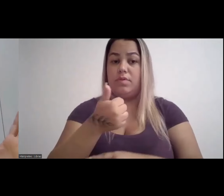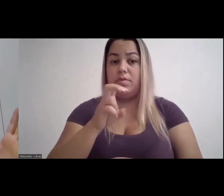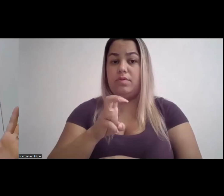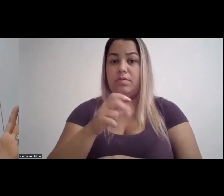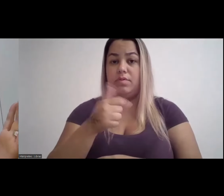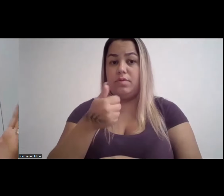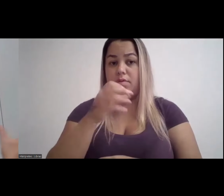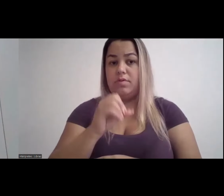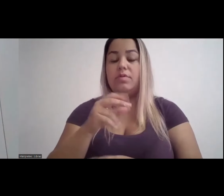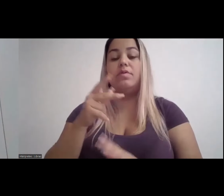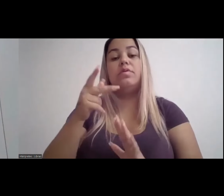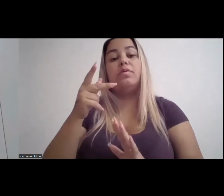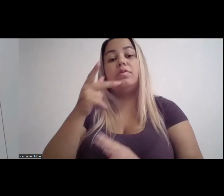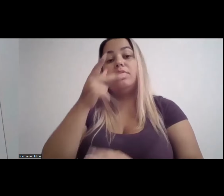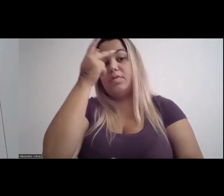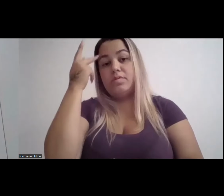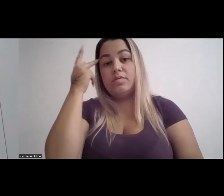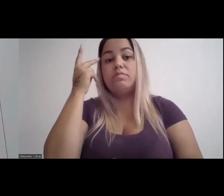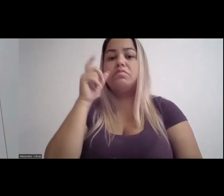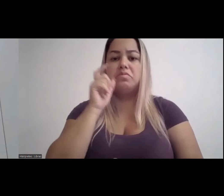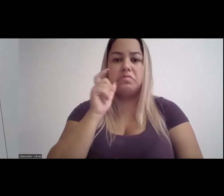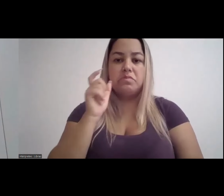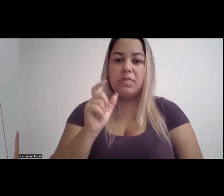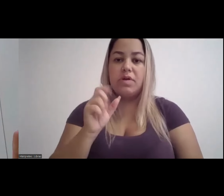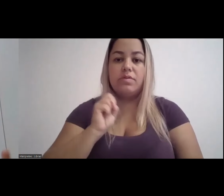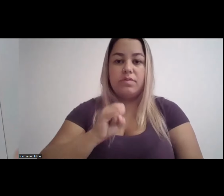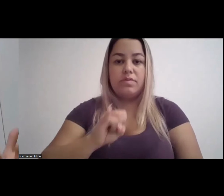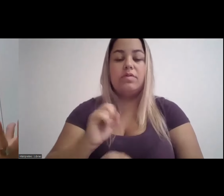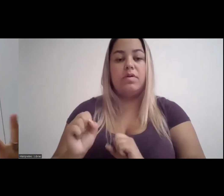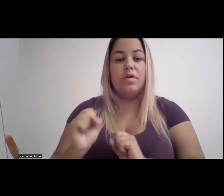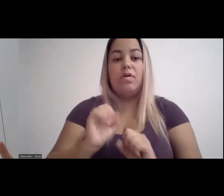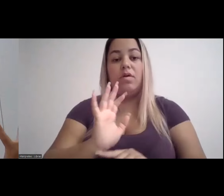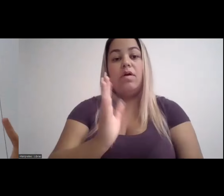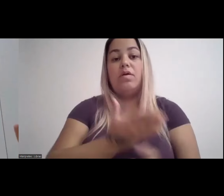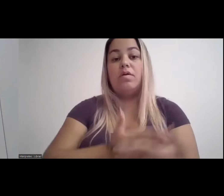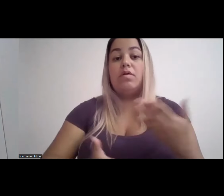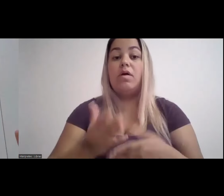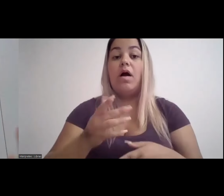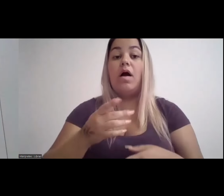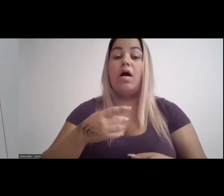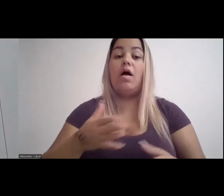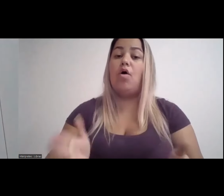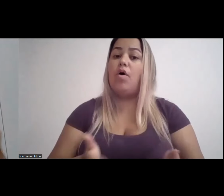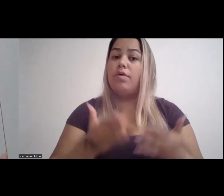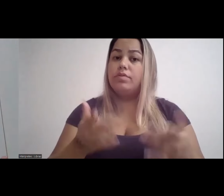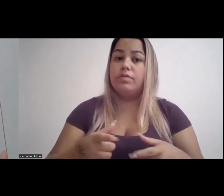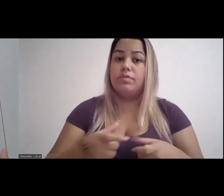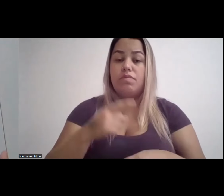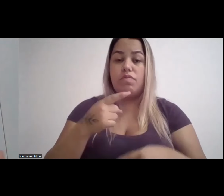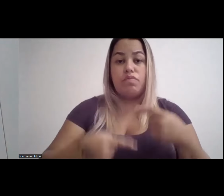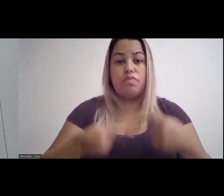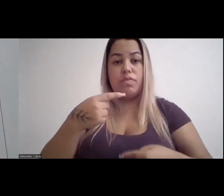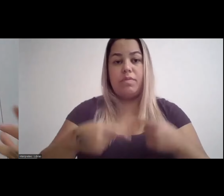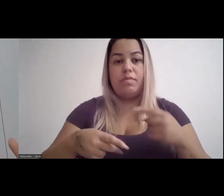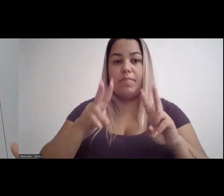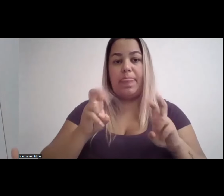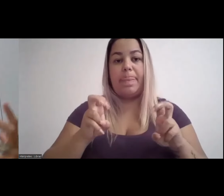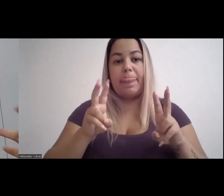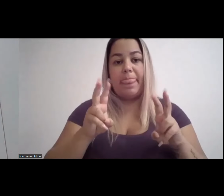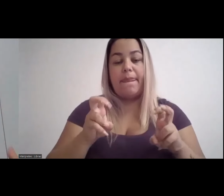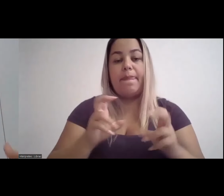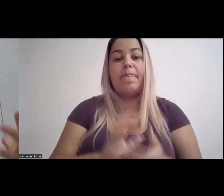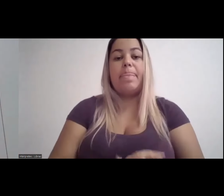do projeto, que seria muito interessante se a gente pudesse também ajudar a promover a discussão mais ampla em torno desses temas. Desses